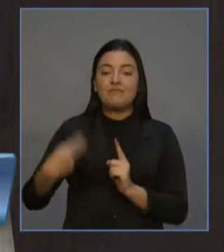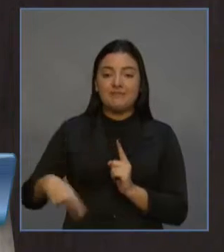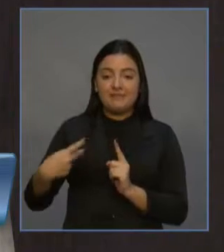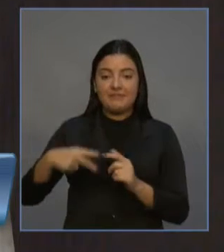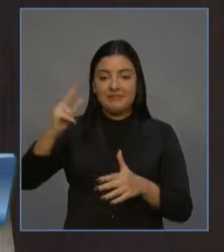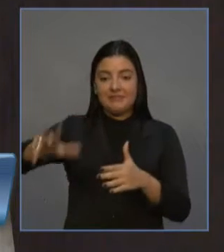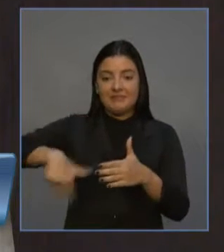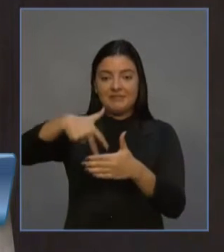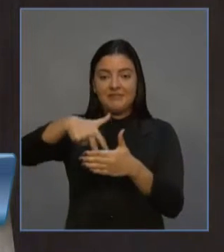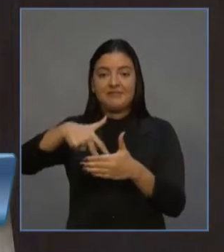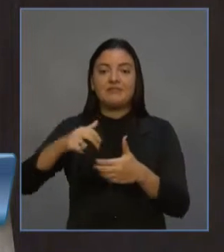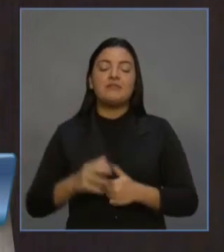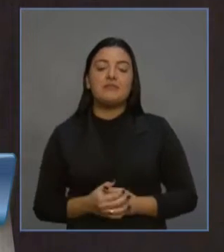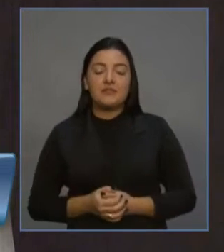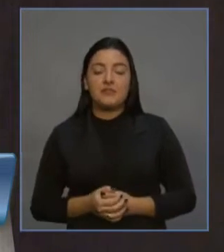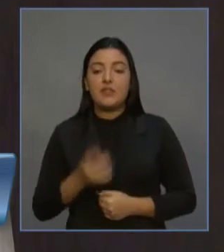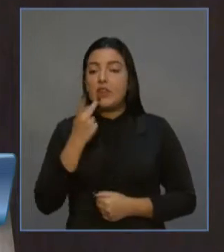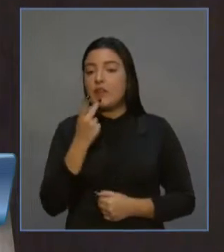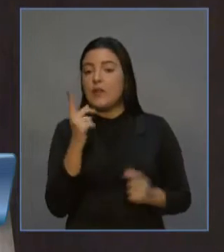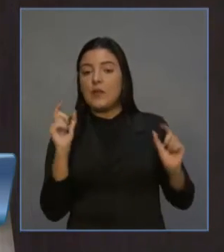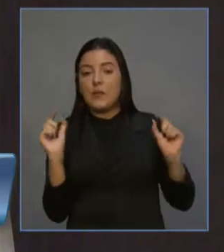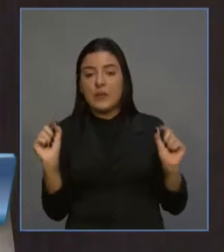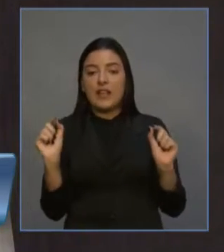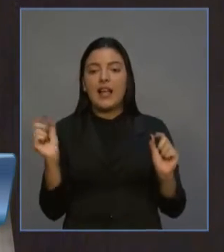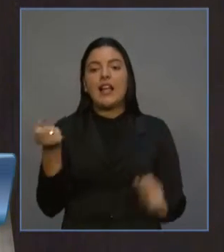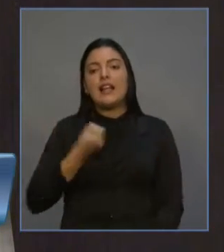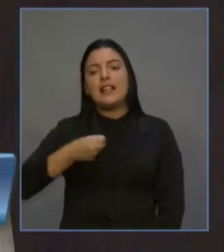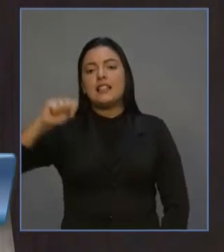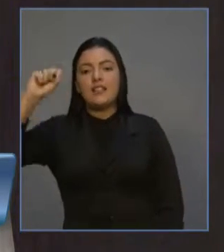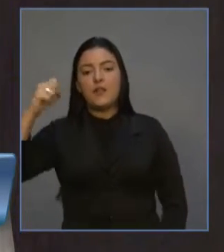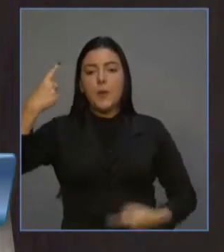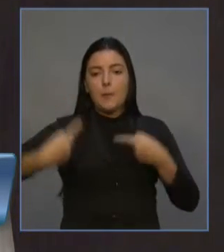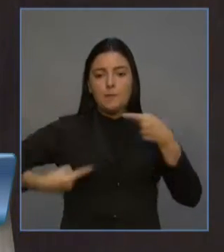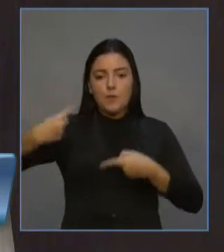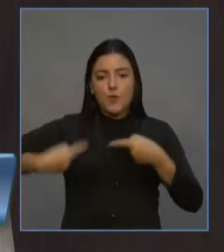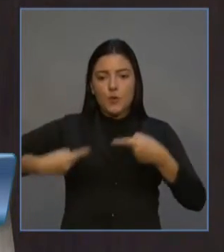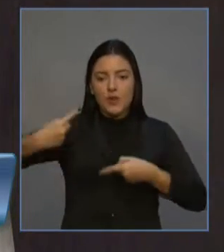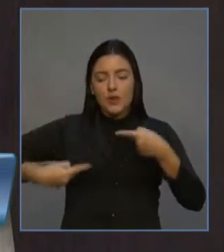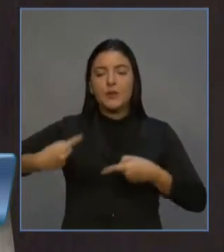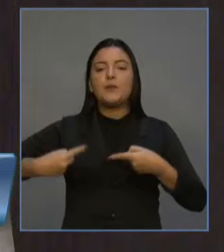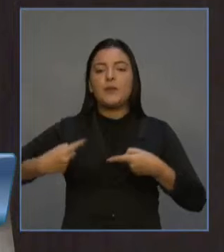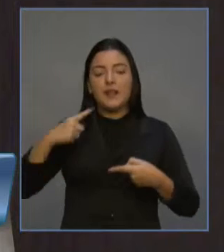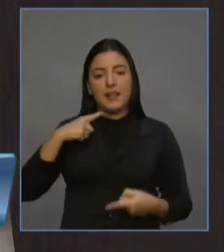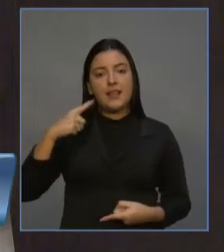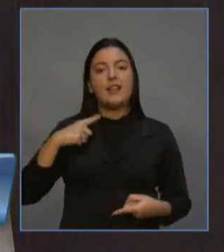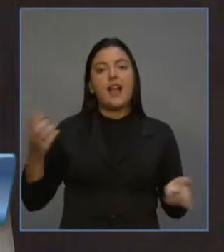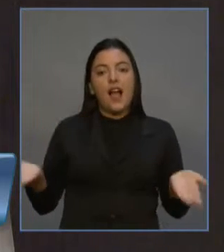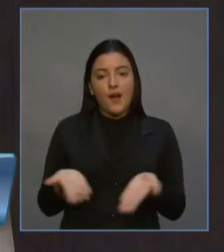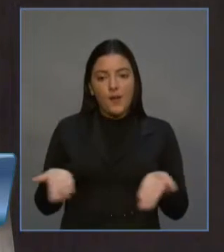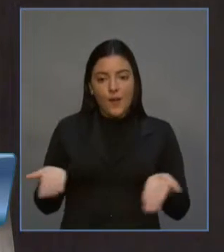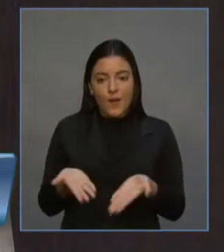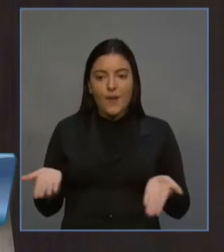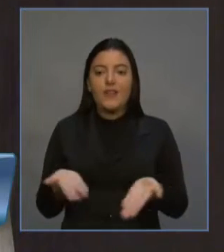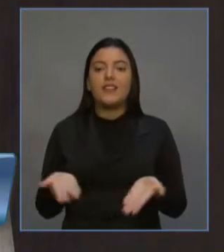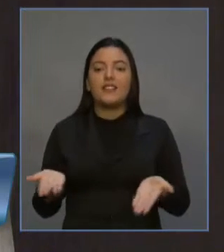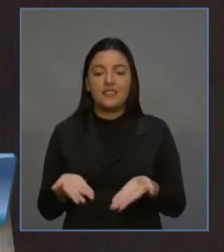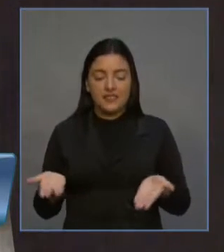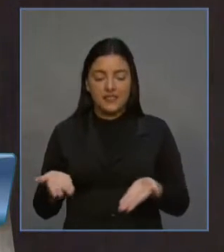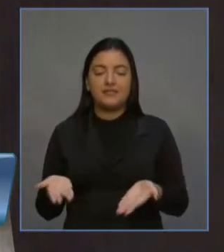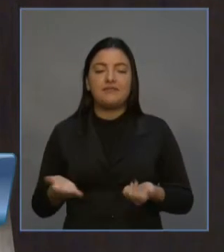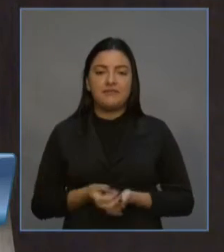casa para falar, sobretudo, dos desafios políticos gigantescos que nós temos agora